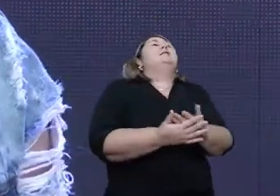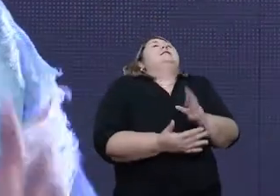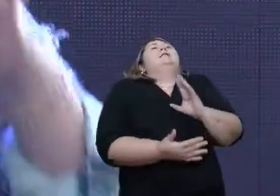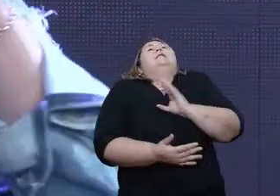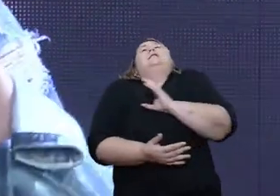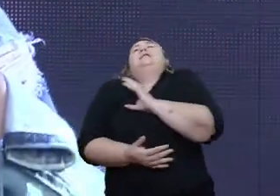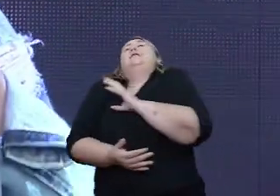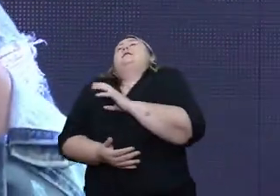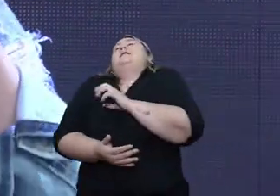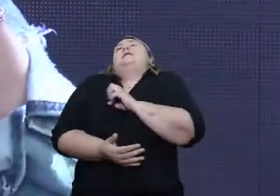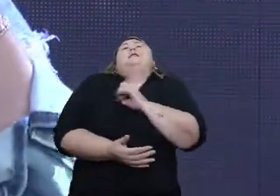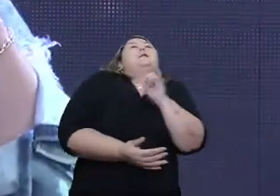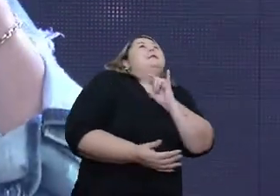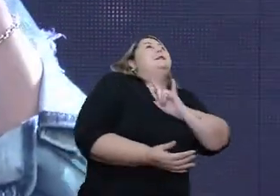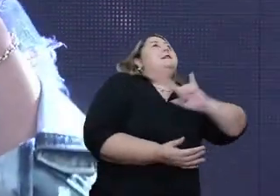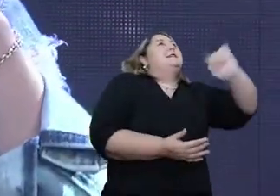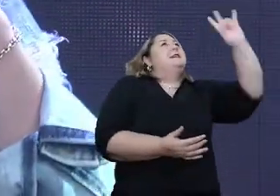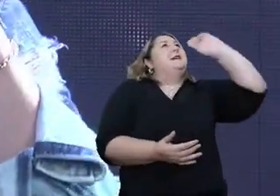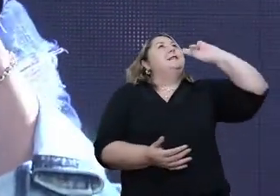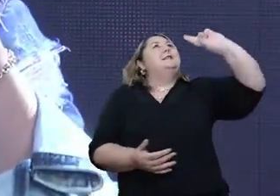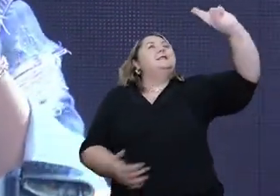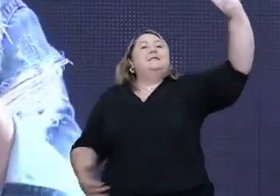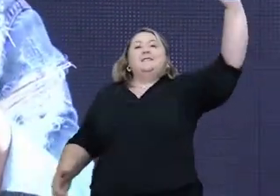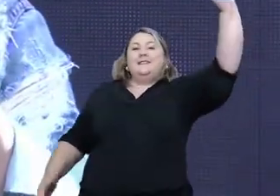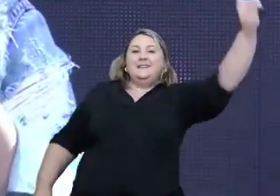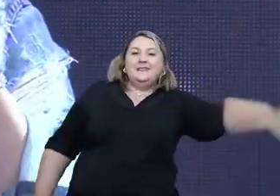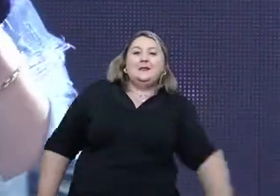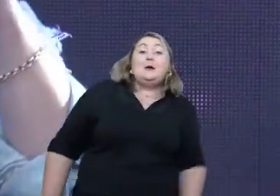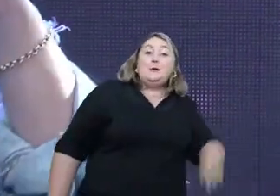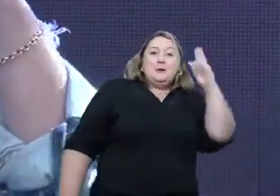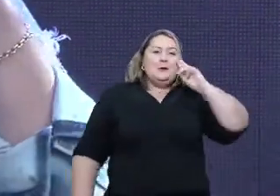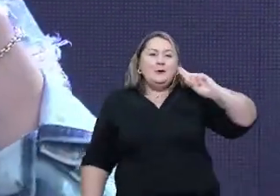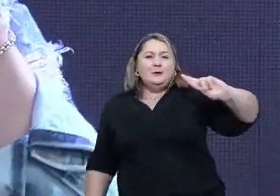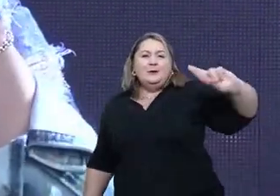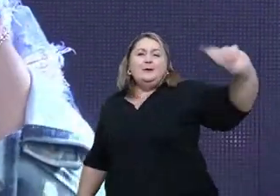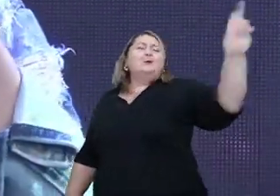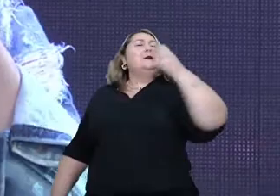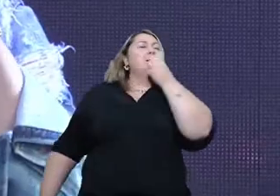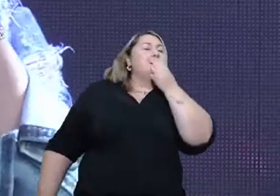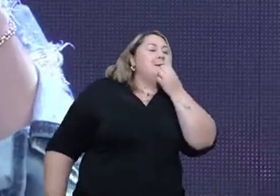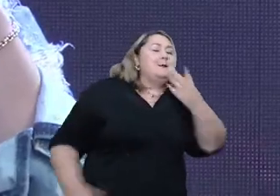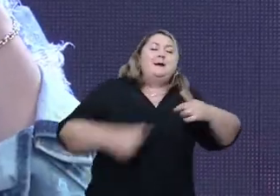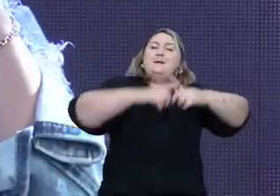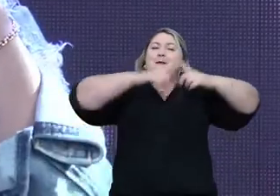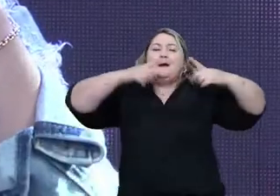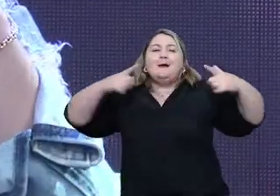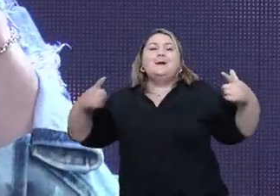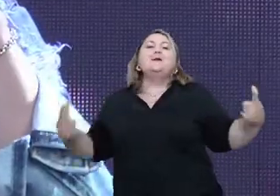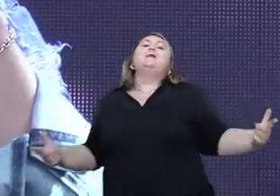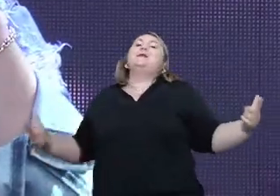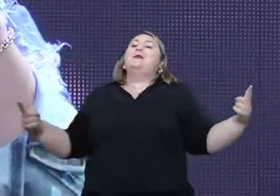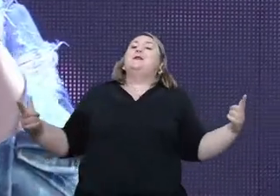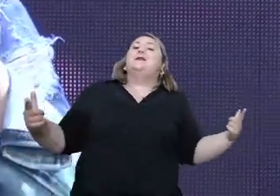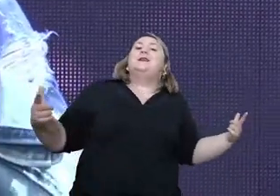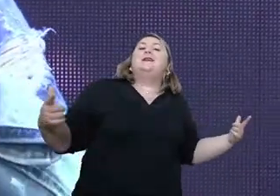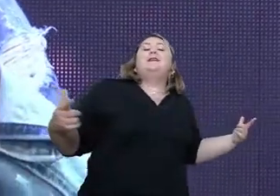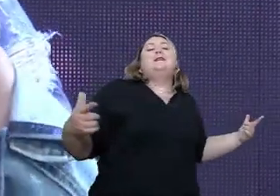santidade. Quero amar somente a ti, porque o Senhor é meu bem